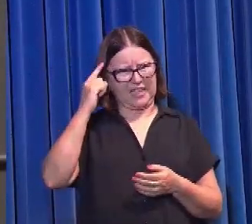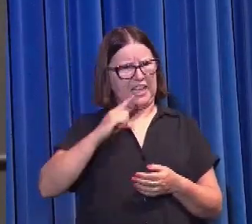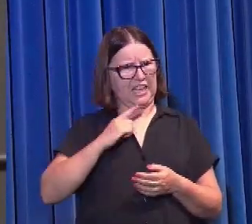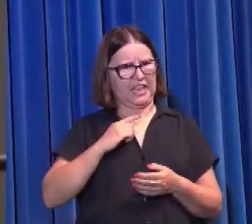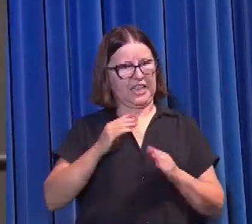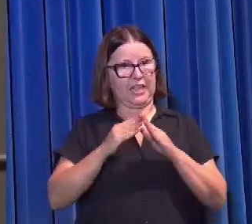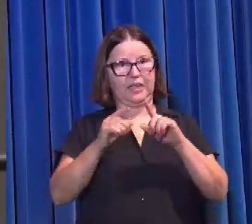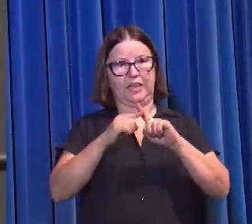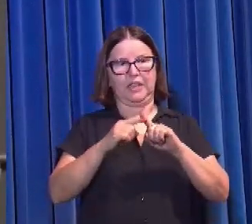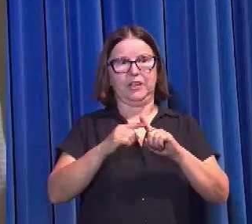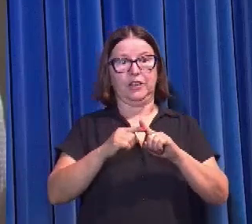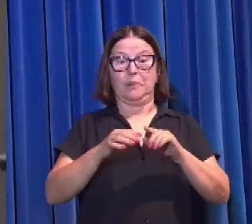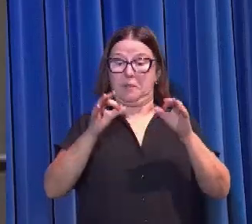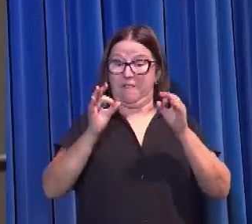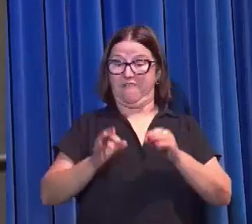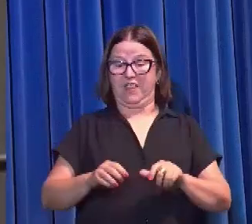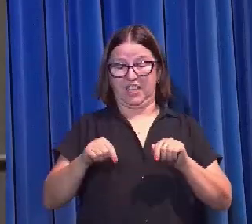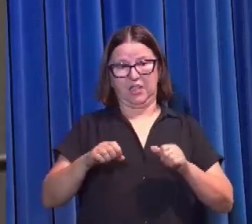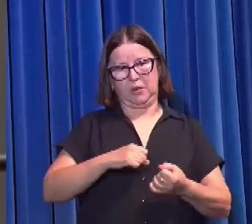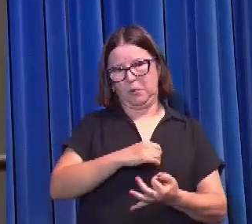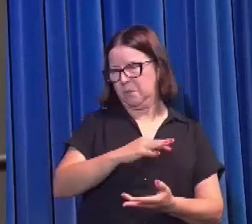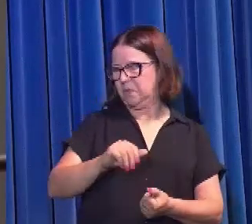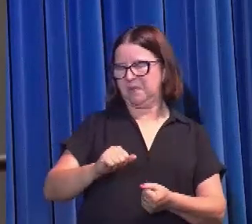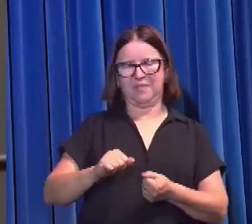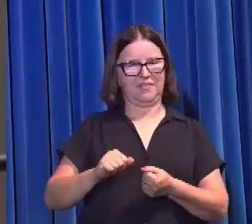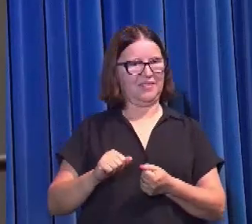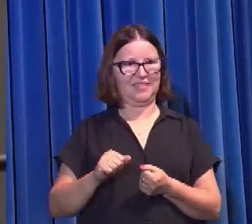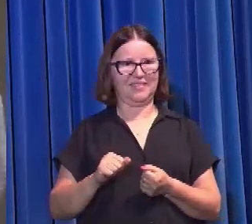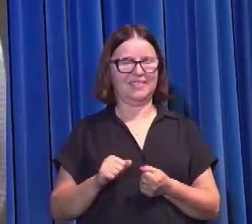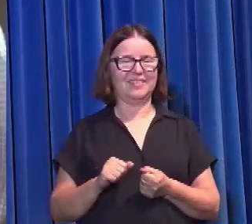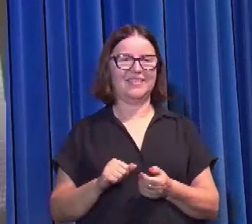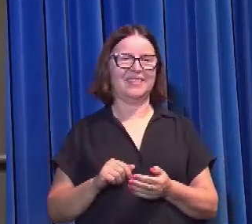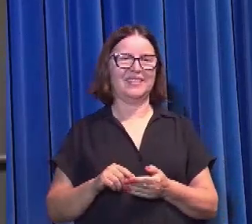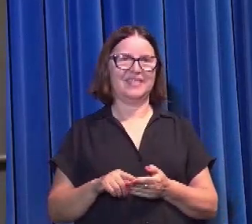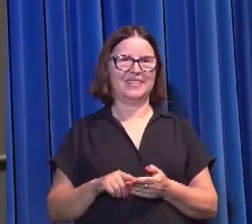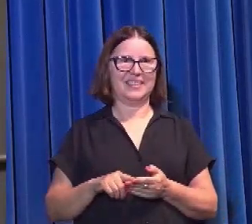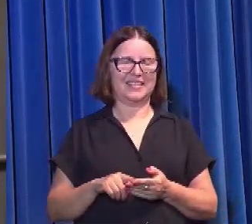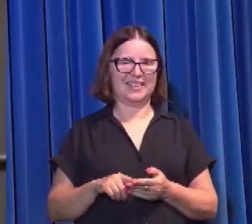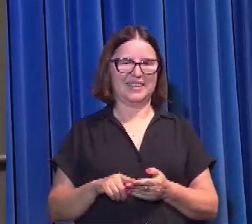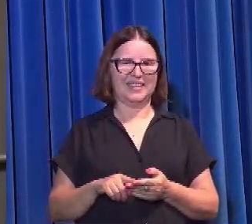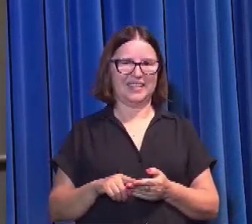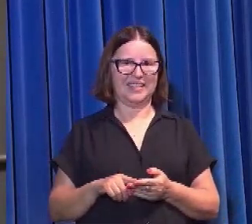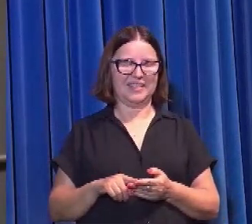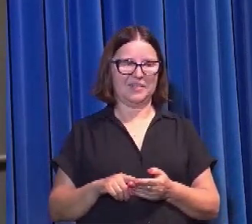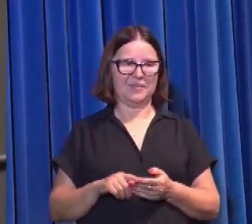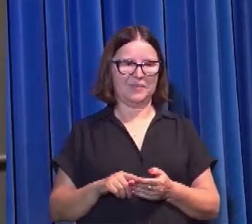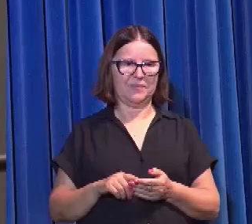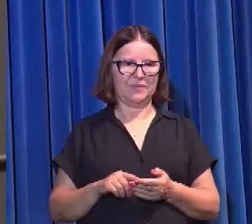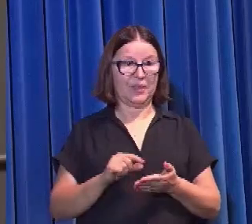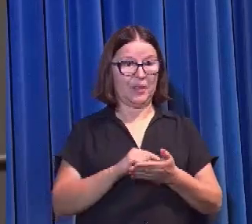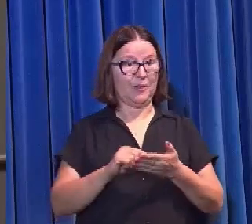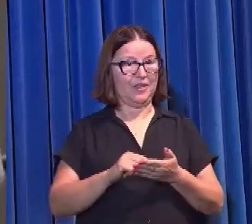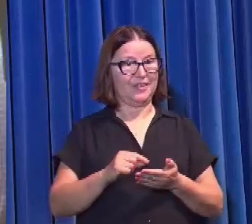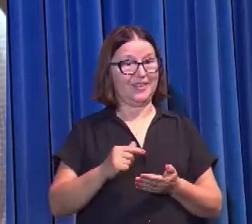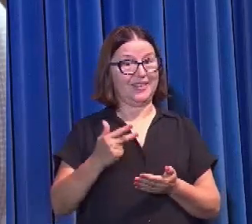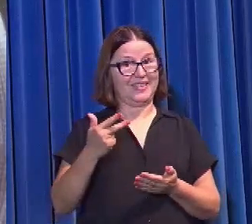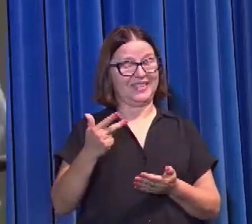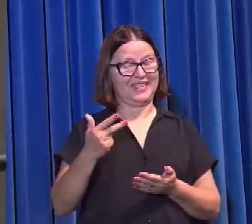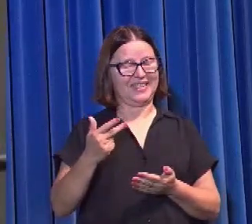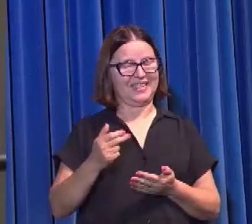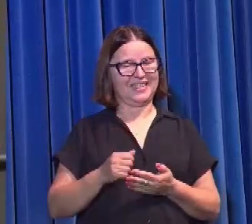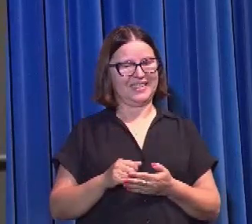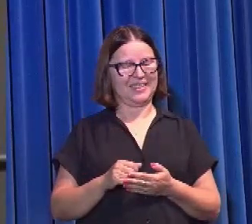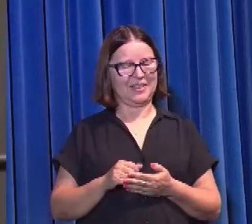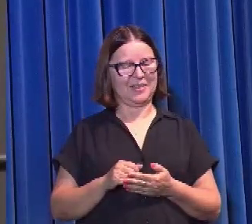esse o propósito de Deus. As falhas dos irmãos nos levam a crescer em Cristo. Versículo 3.